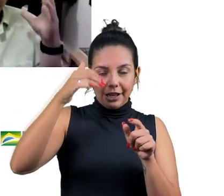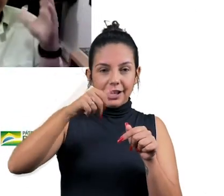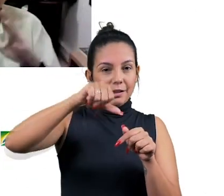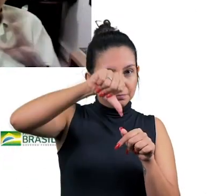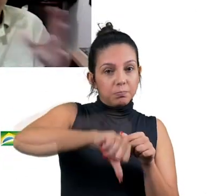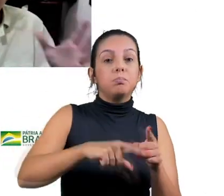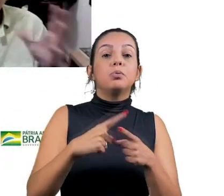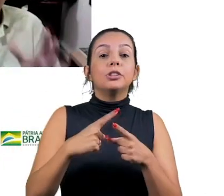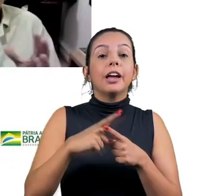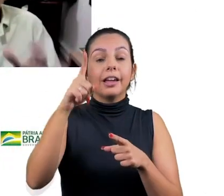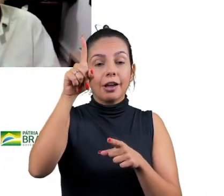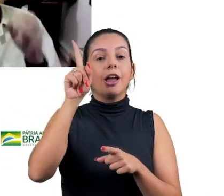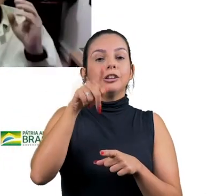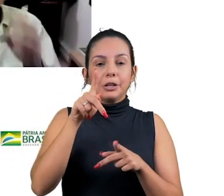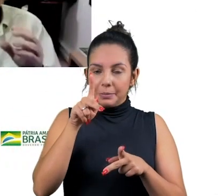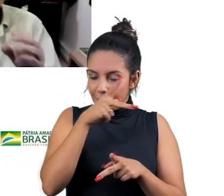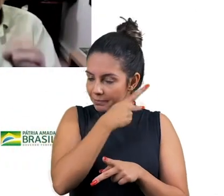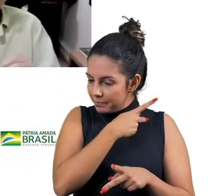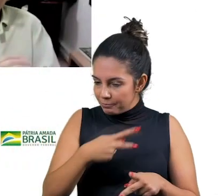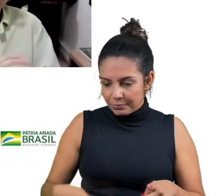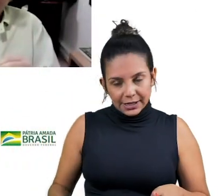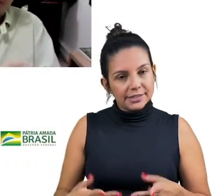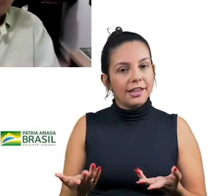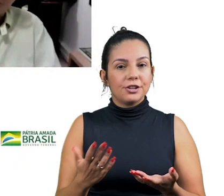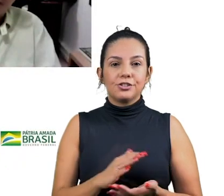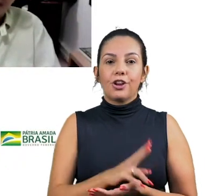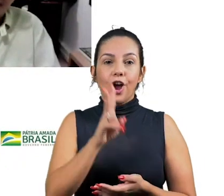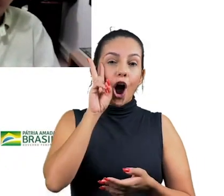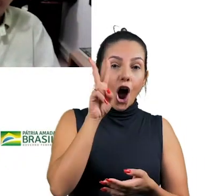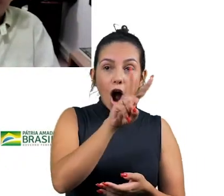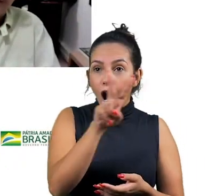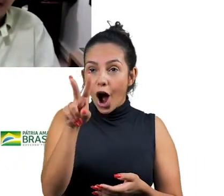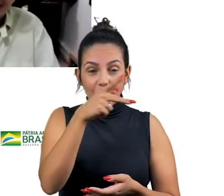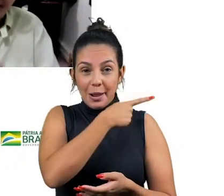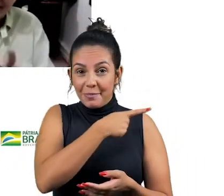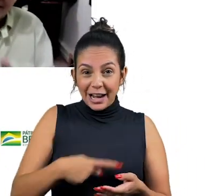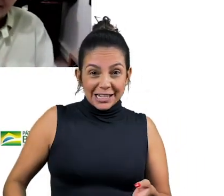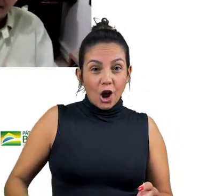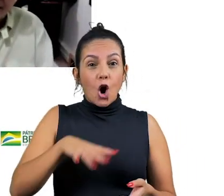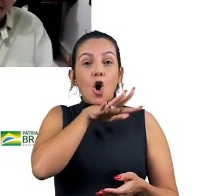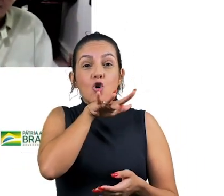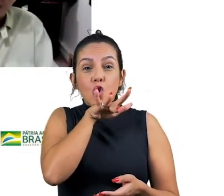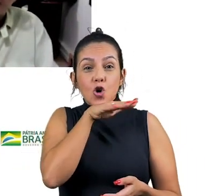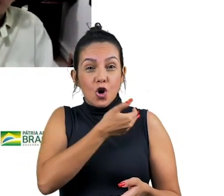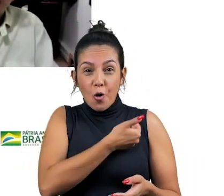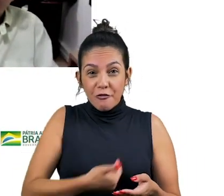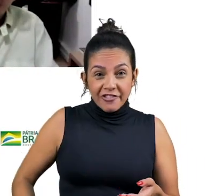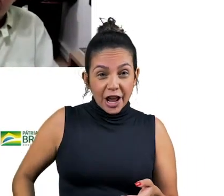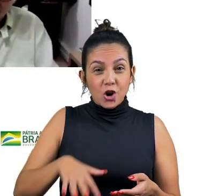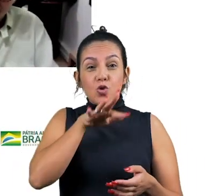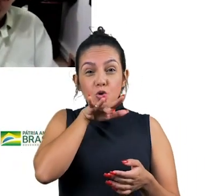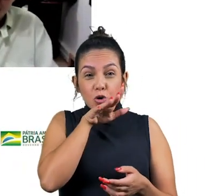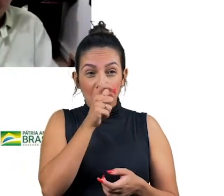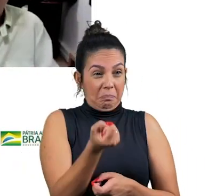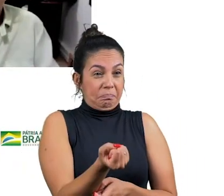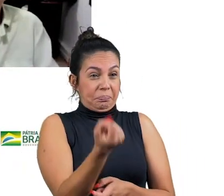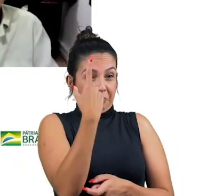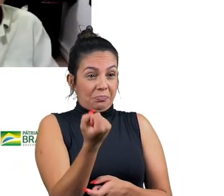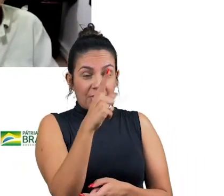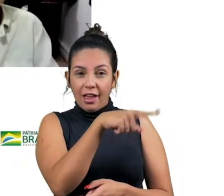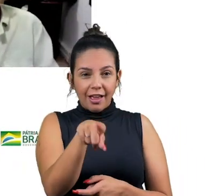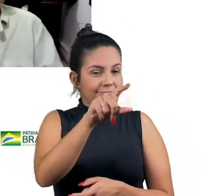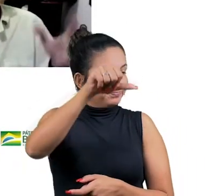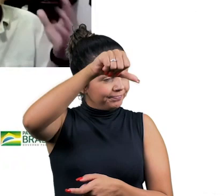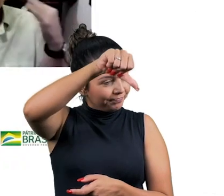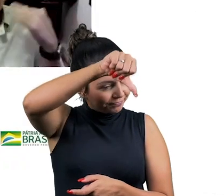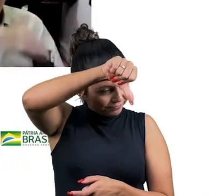dizer, é batata. Você olha e diz assim, tá, se o cara tem essas características, ele vai ser uma tragédia